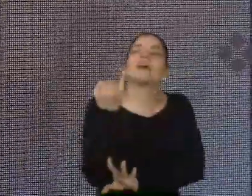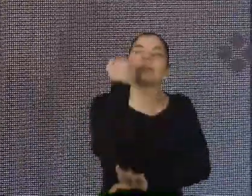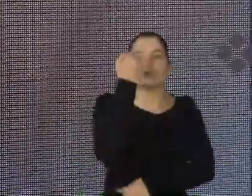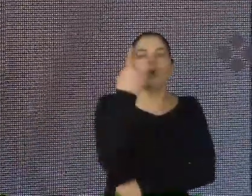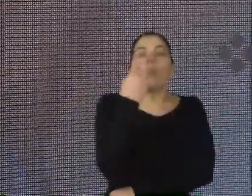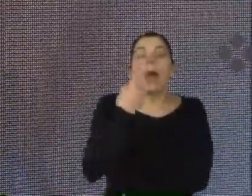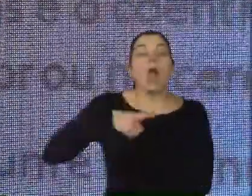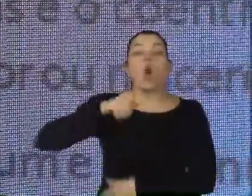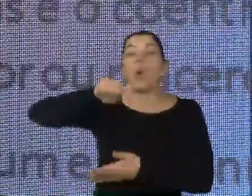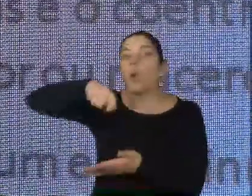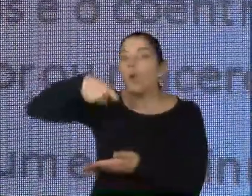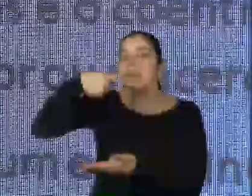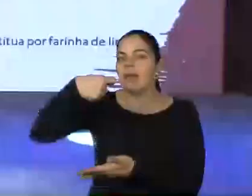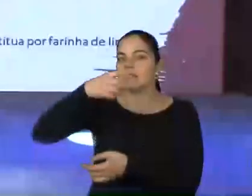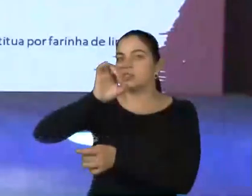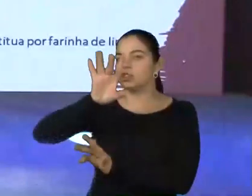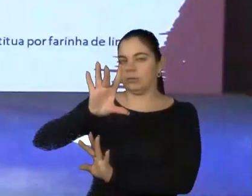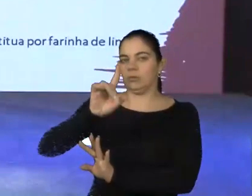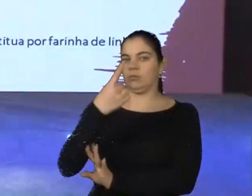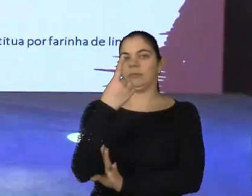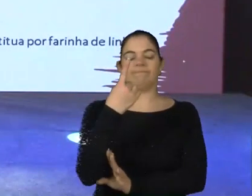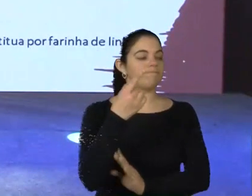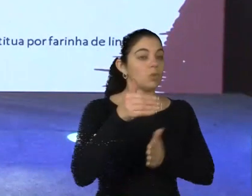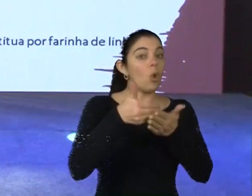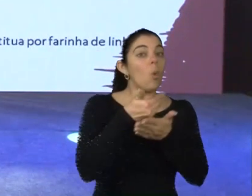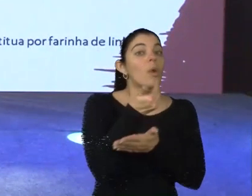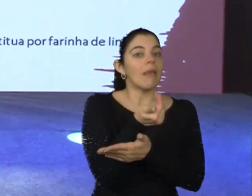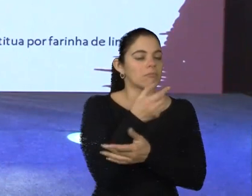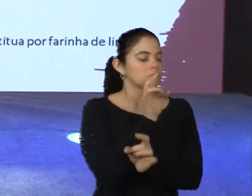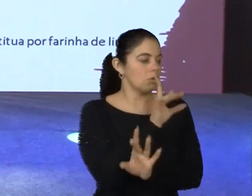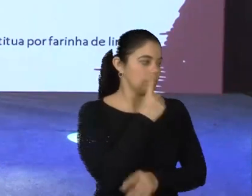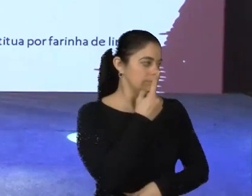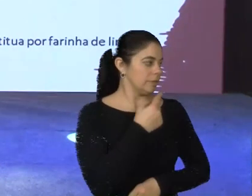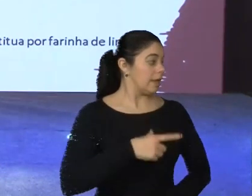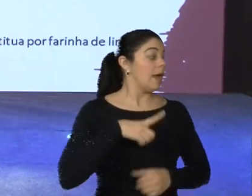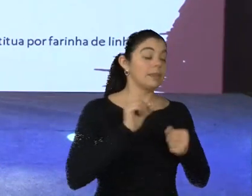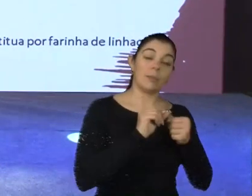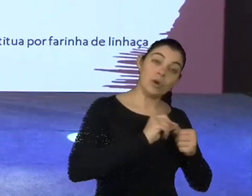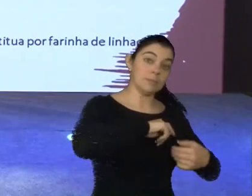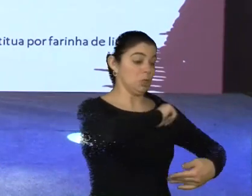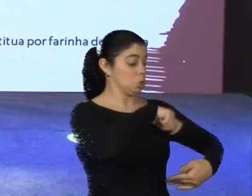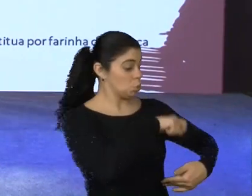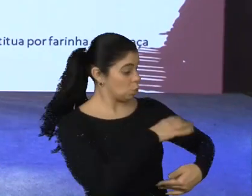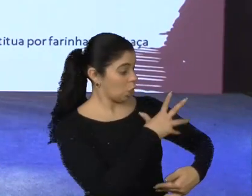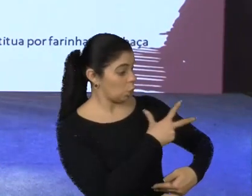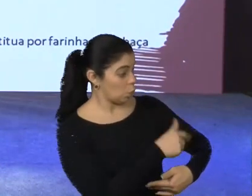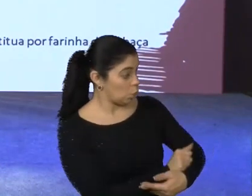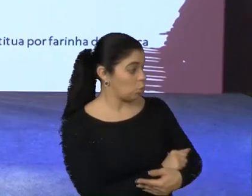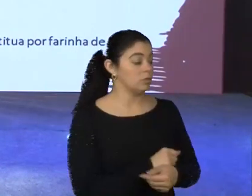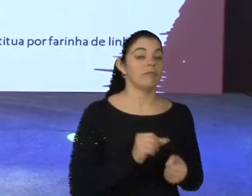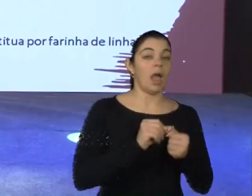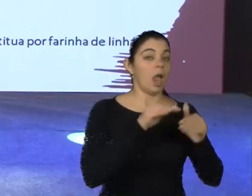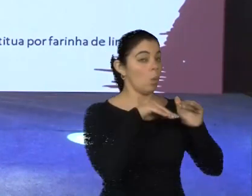muito o funcionamento do nosso intestino. Aqui é só o modo de fazer, e aí a gente vai misturar tudo, vai deixar num